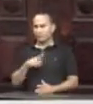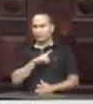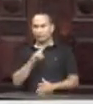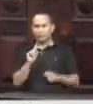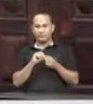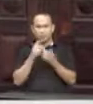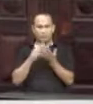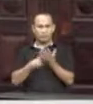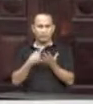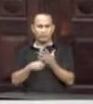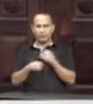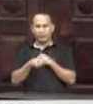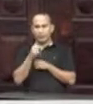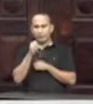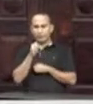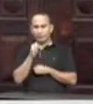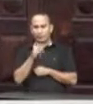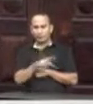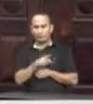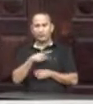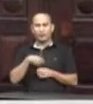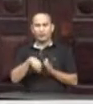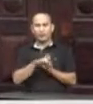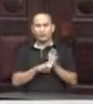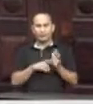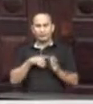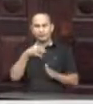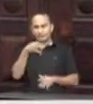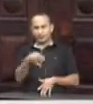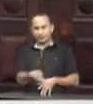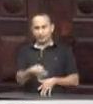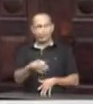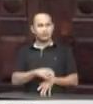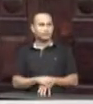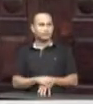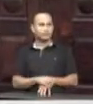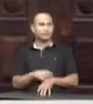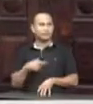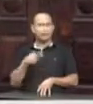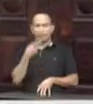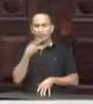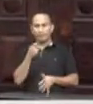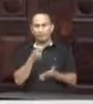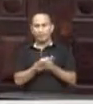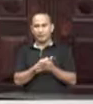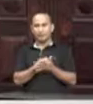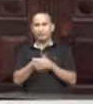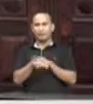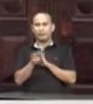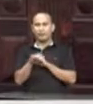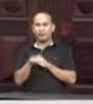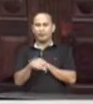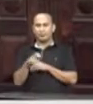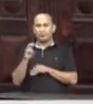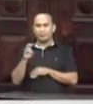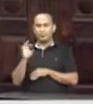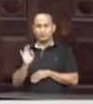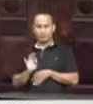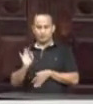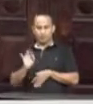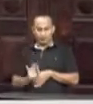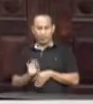colocar aqui e aprovar uma emenda que garanta que os fundos destinados ao FECAM, os 5%